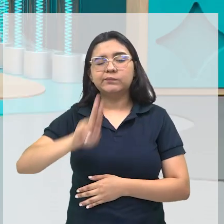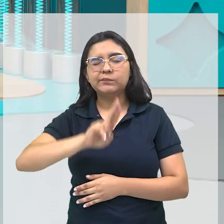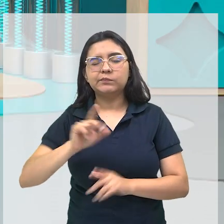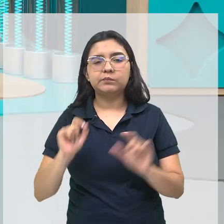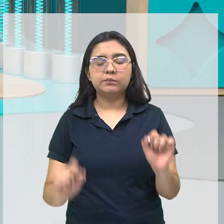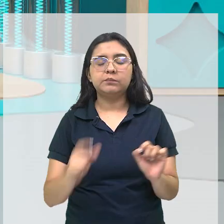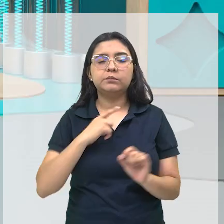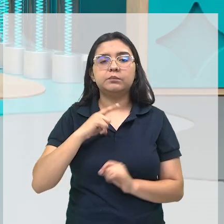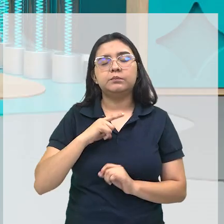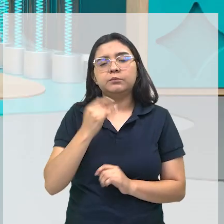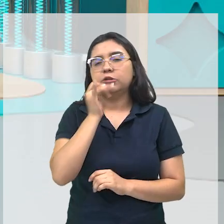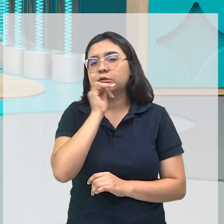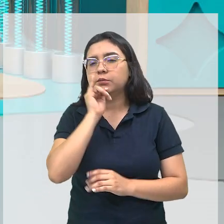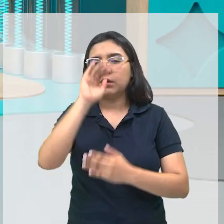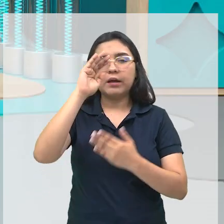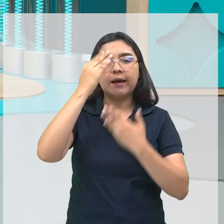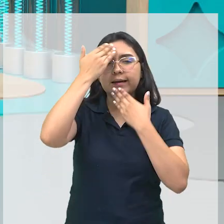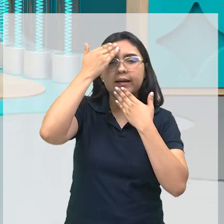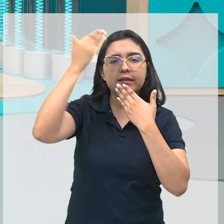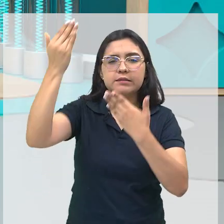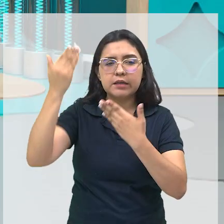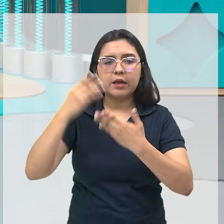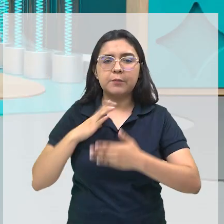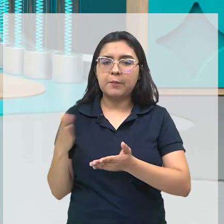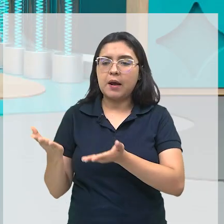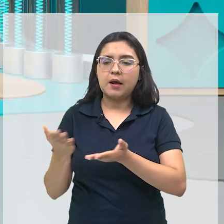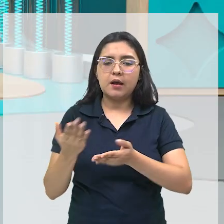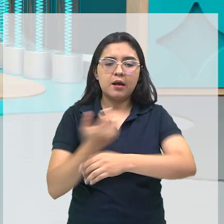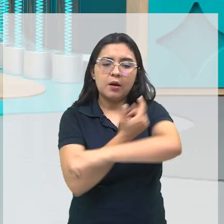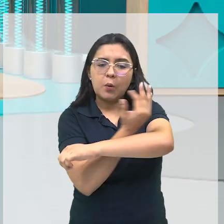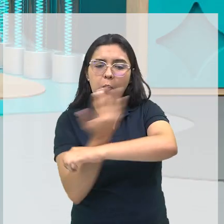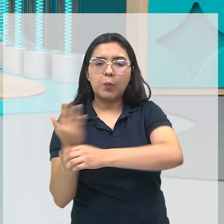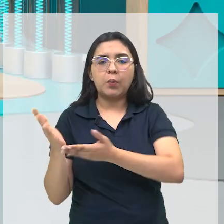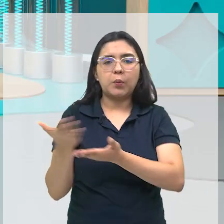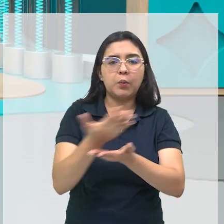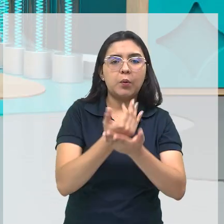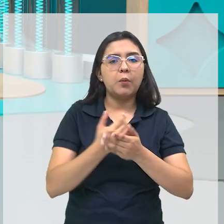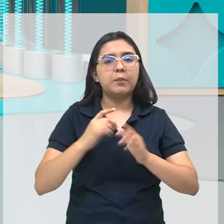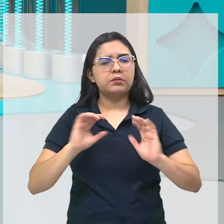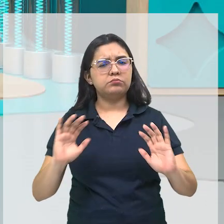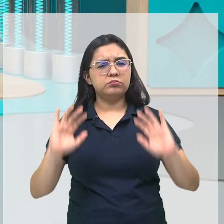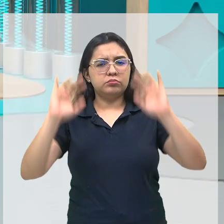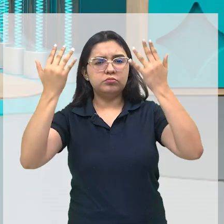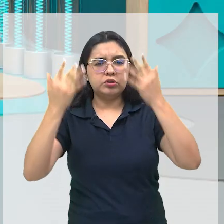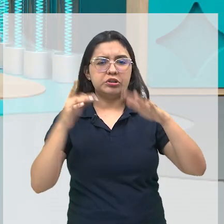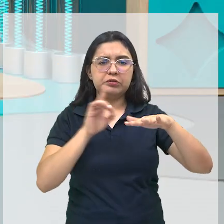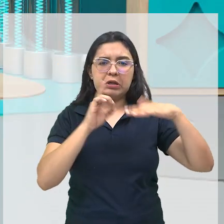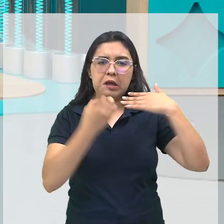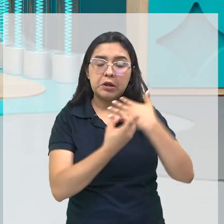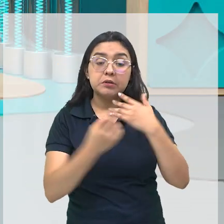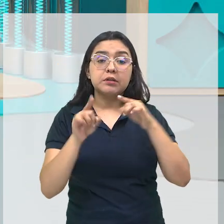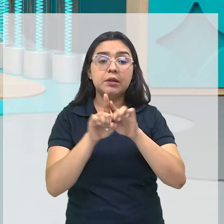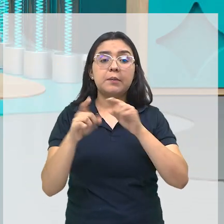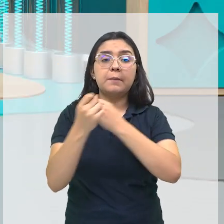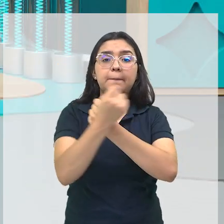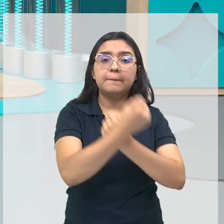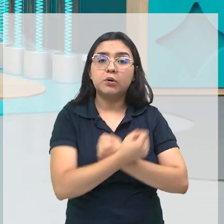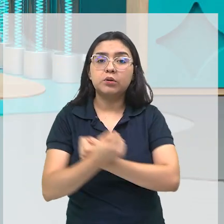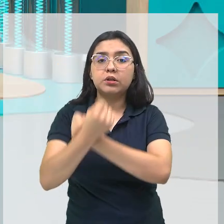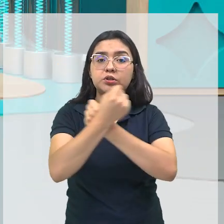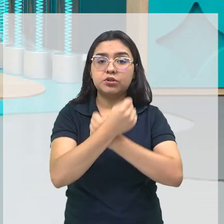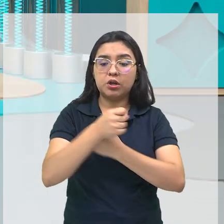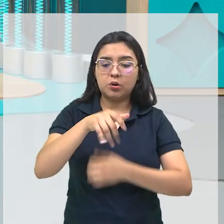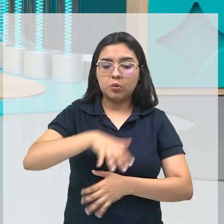exemplo, para agradecer a uma colheita ou para celebrar divindades, para proteger ali o clã,